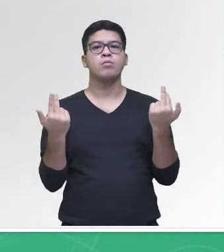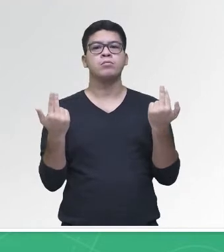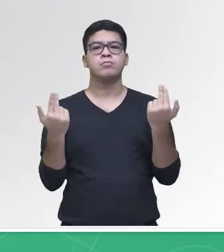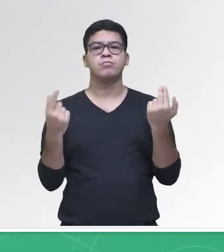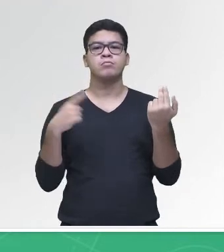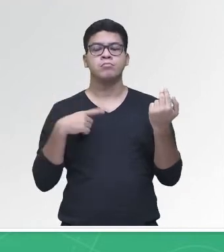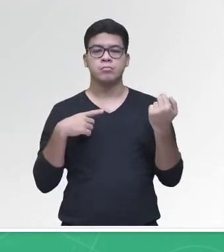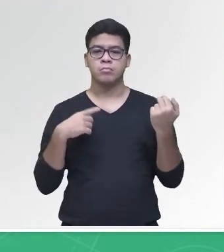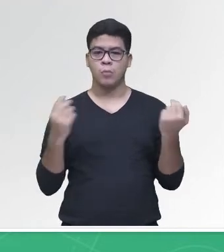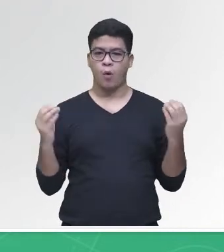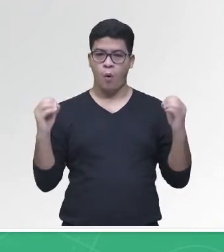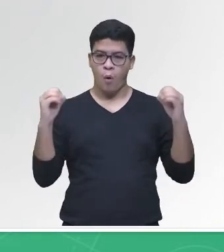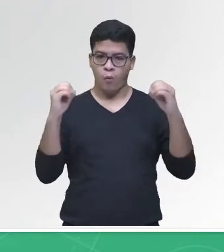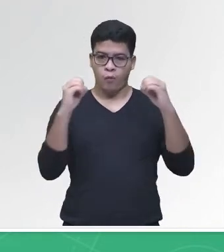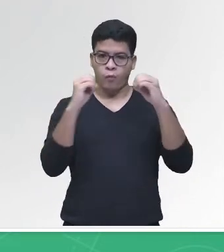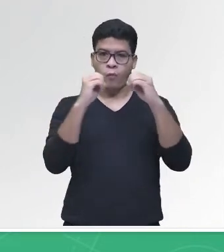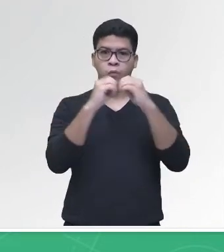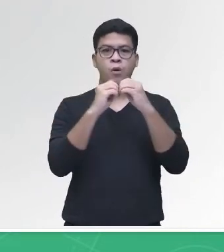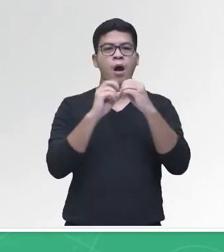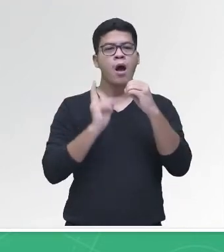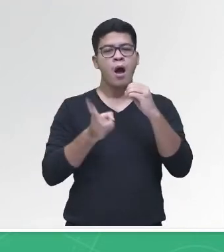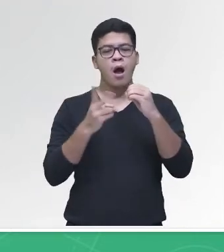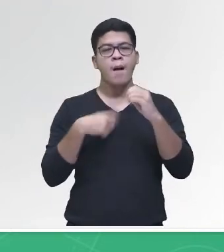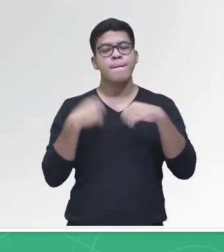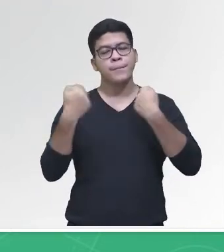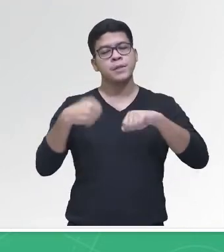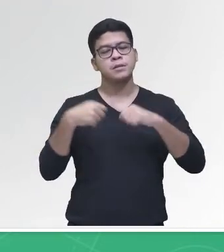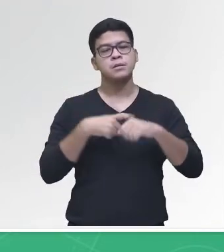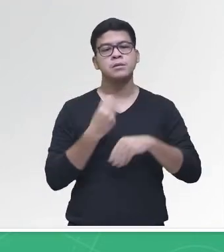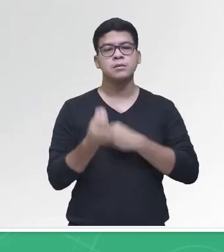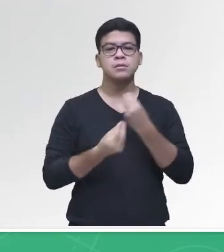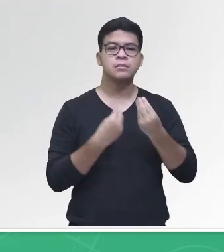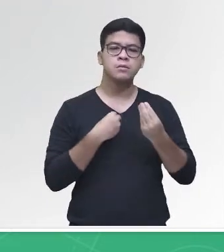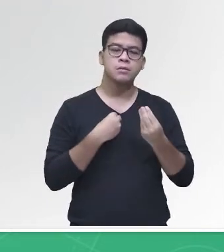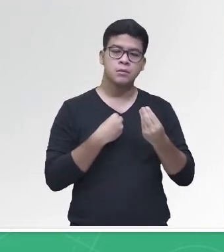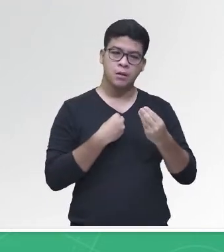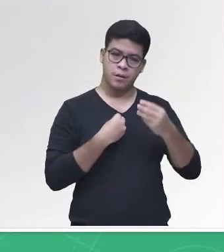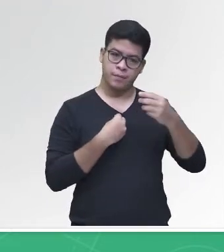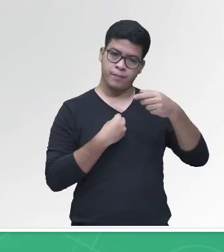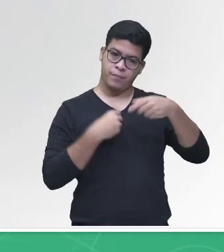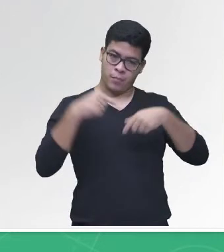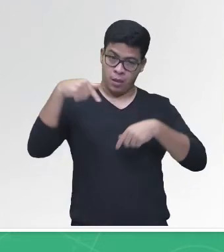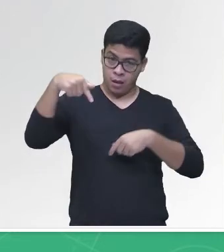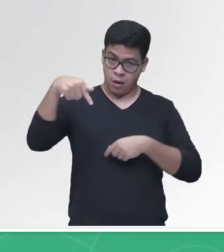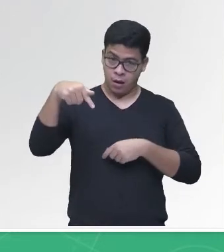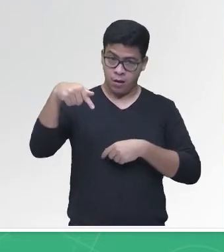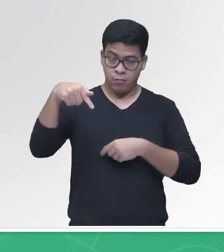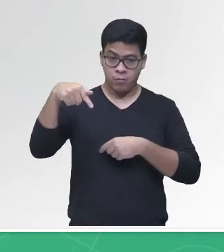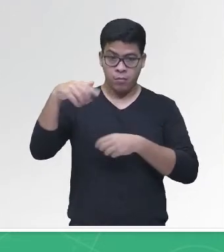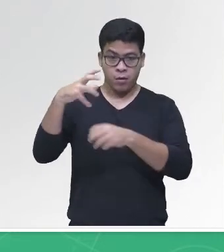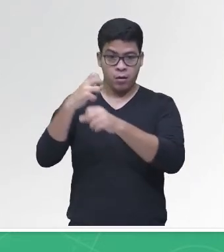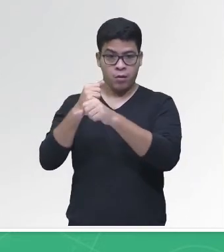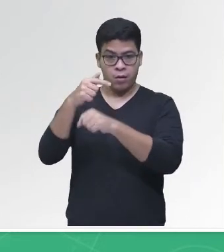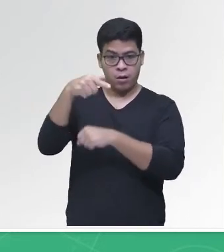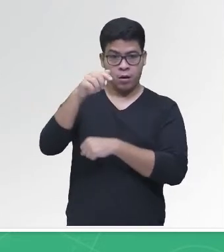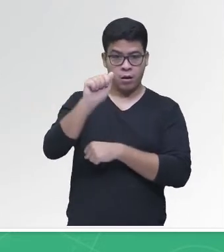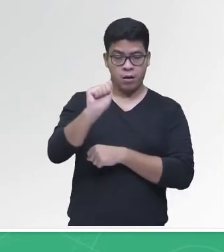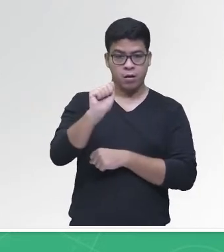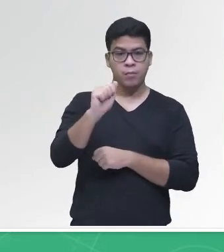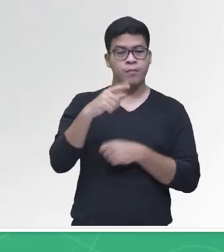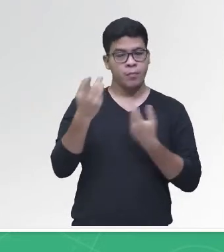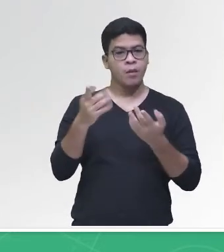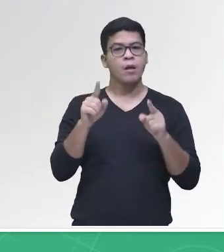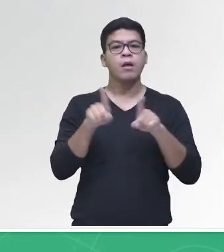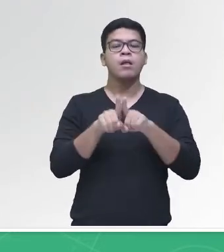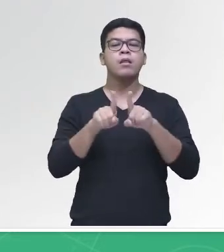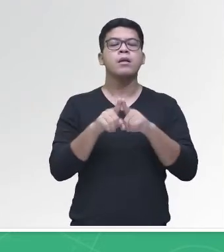aqui uma carga elétrica final por uma média. E por fim, nós